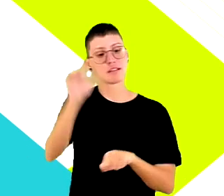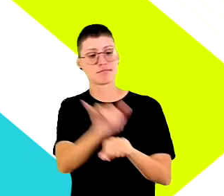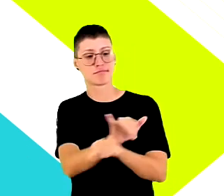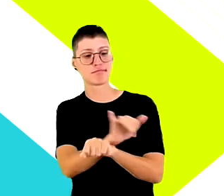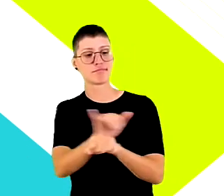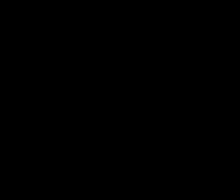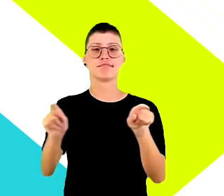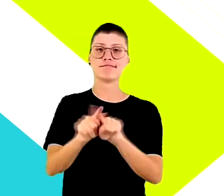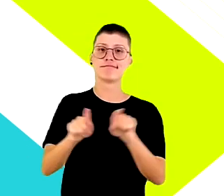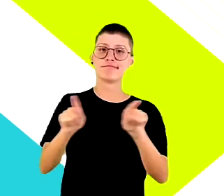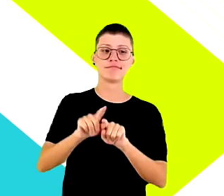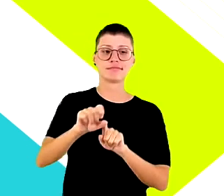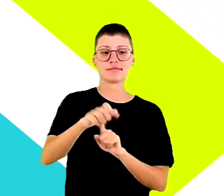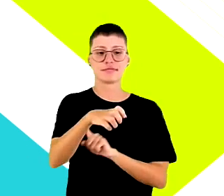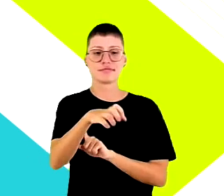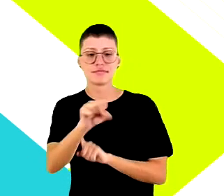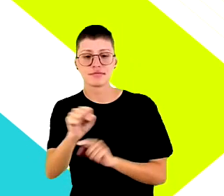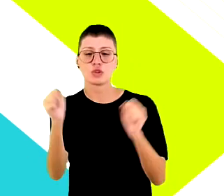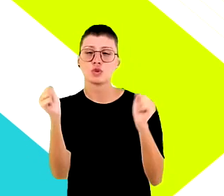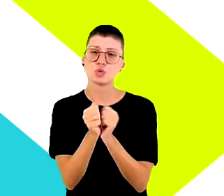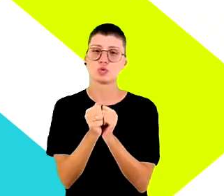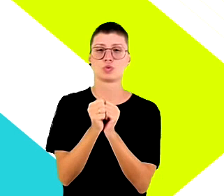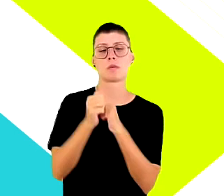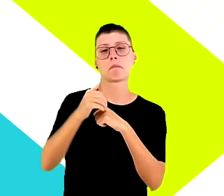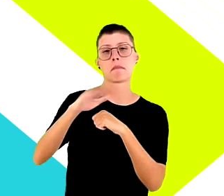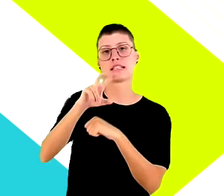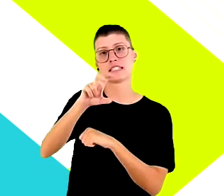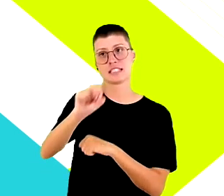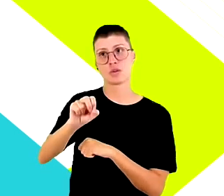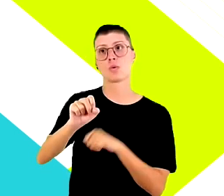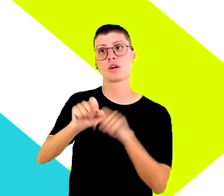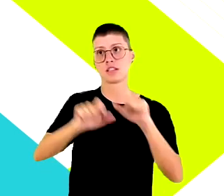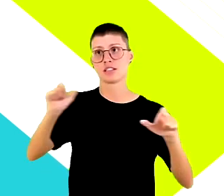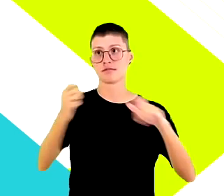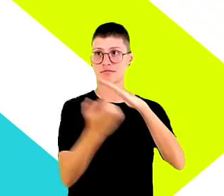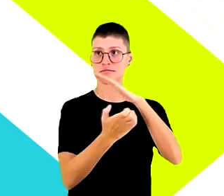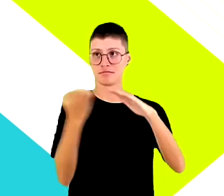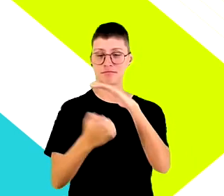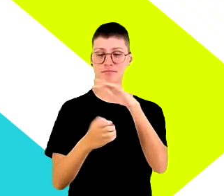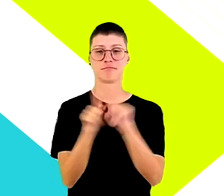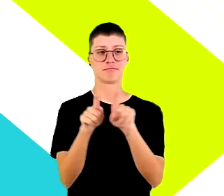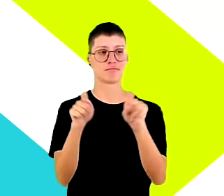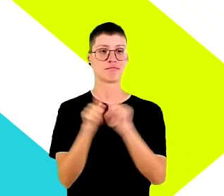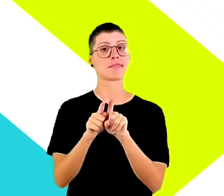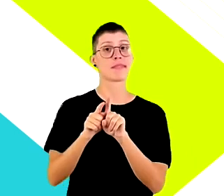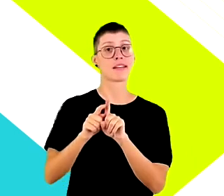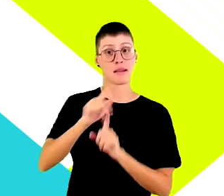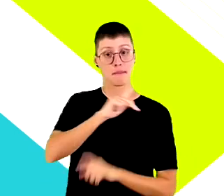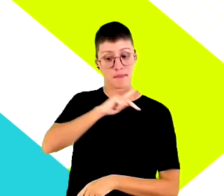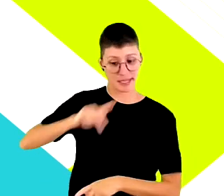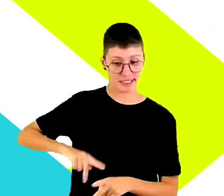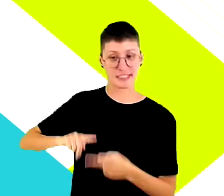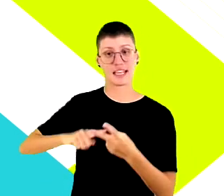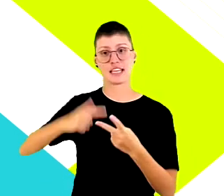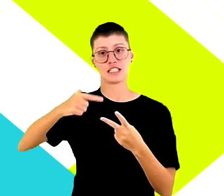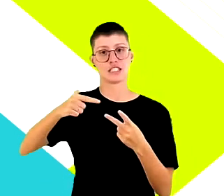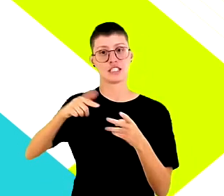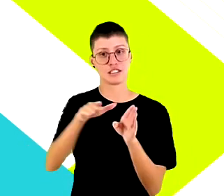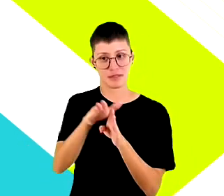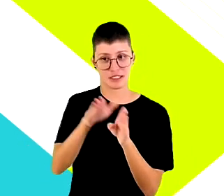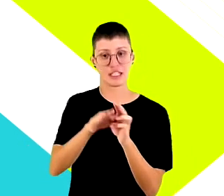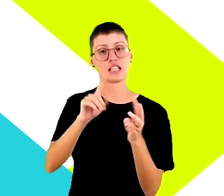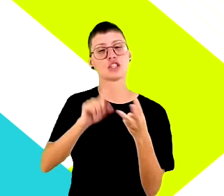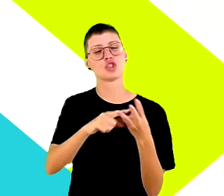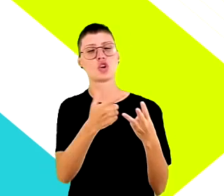sessões de mentoria com executivos, são mais de 50 executivos do mercado, presidente de empresa, vice-presidente, enfim, esse é o nosso